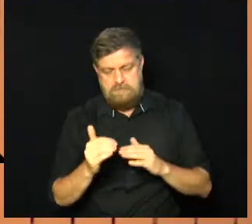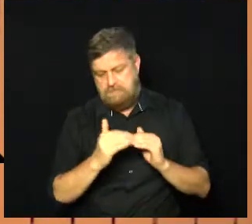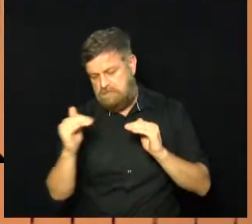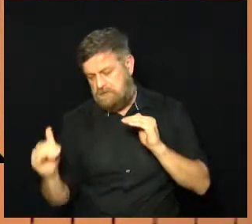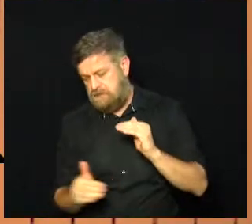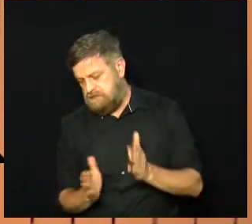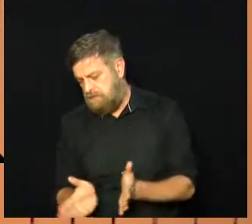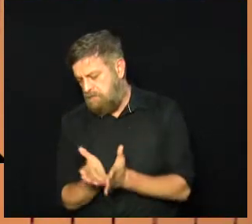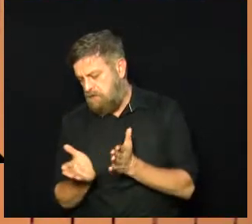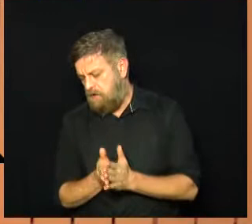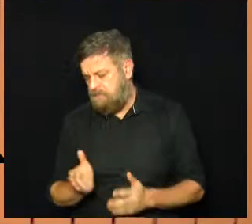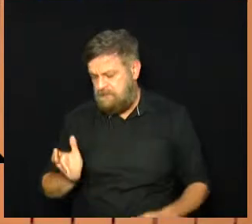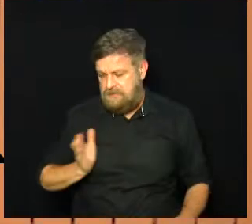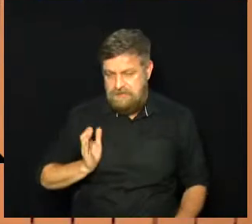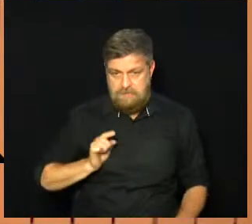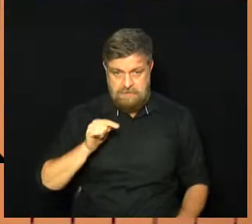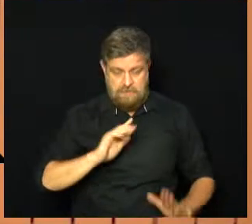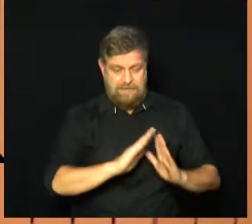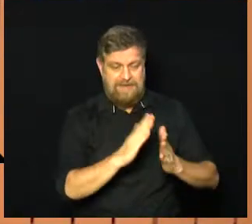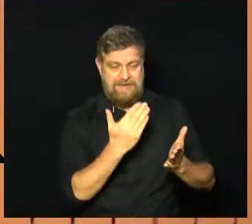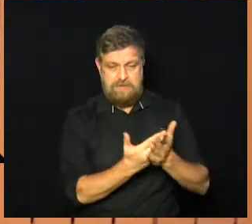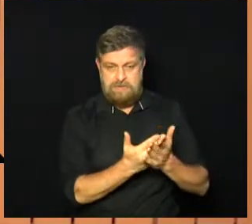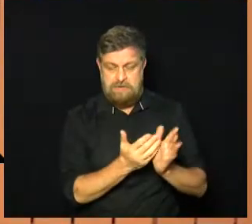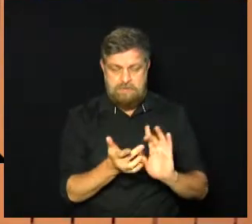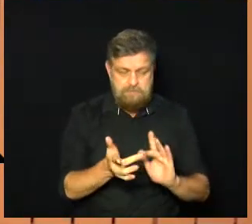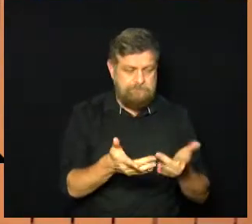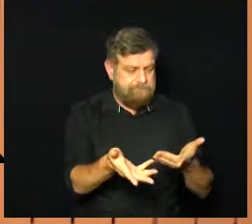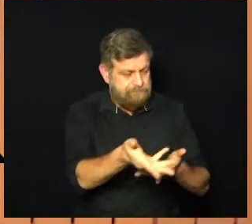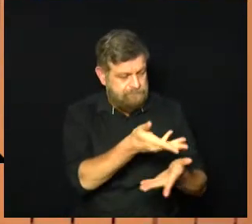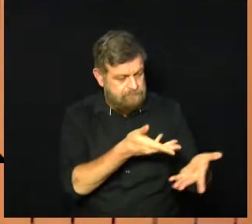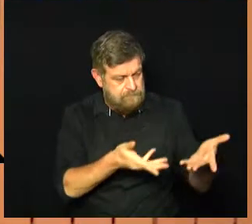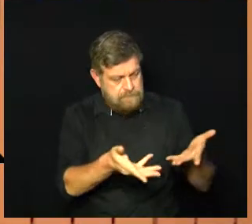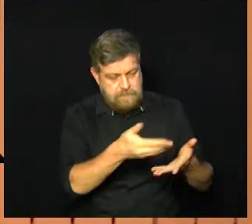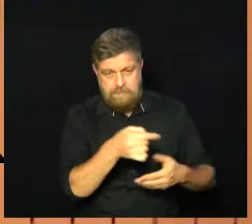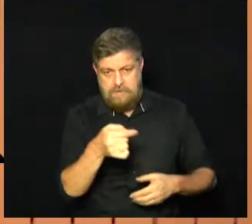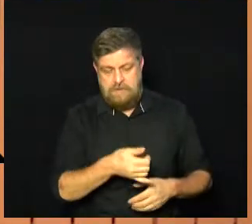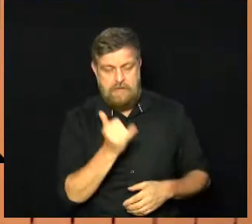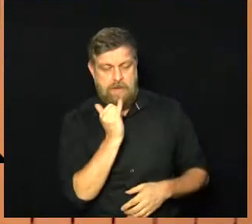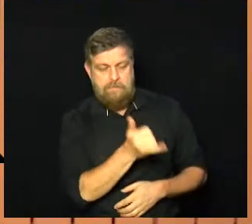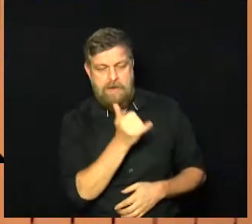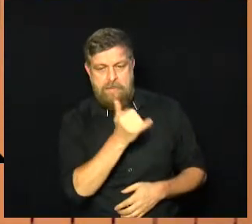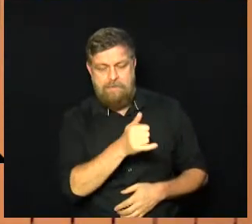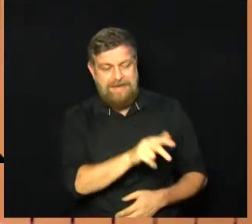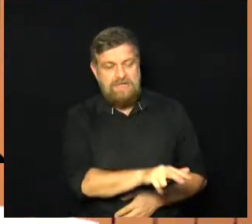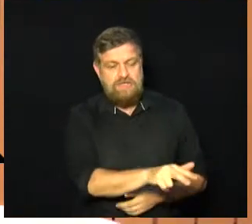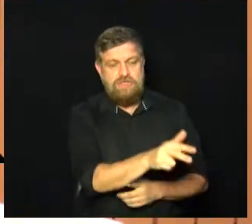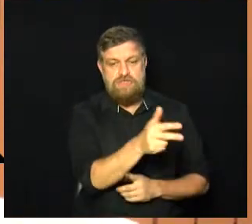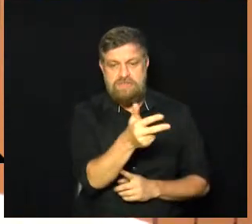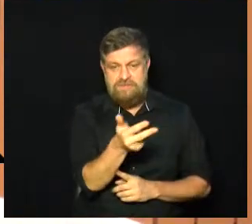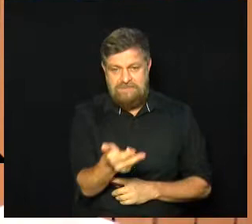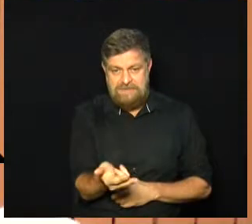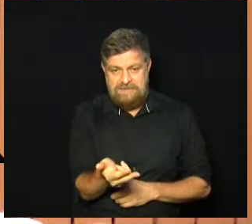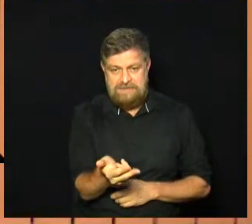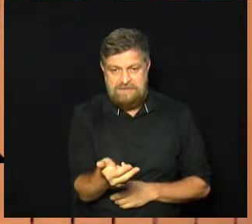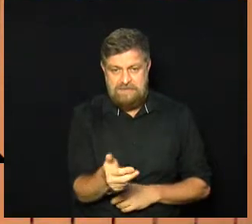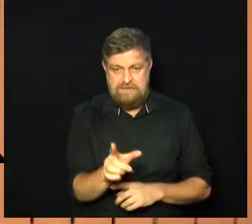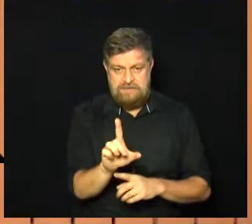né? Então, o ambiente escolar é um ambiente que proporciona justamente essa diversidade